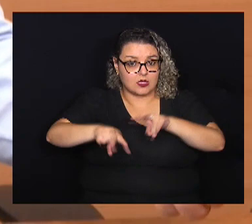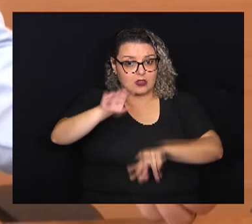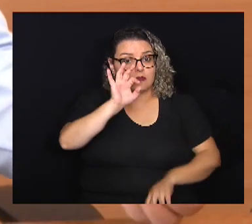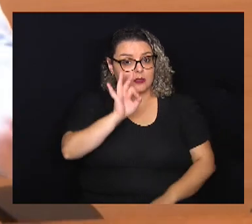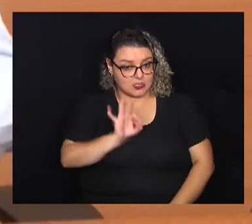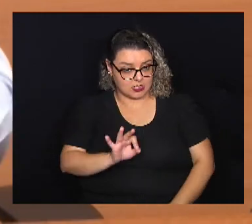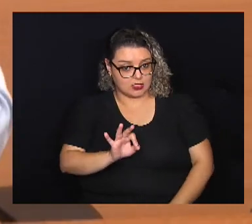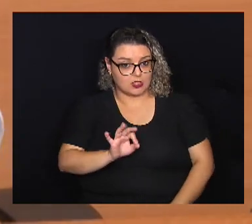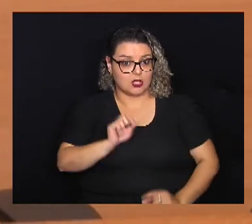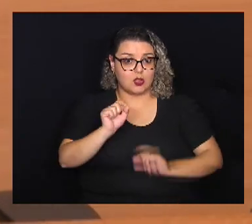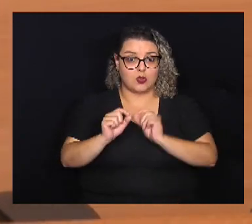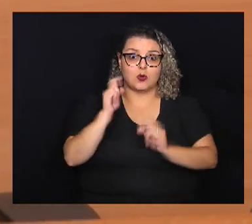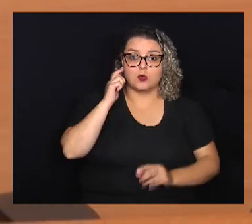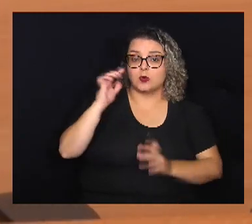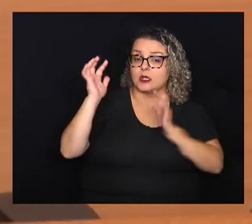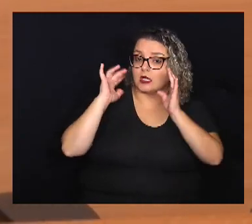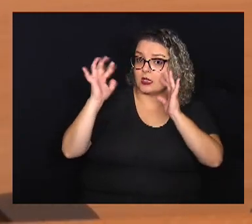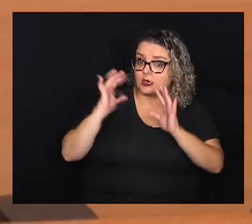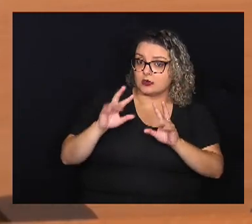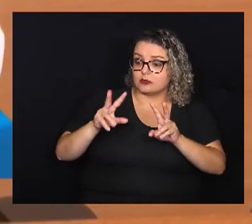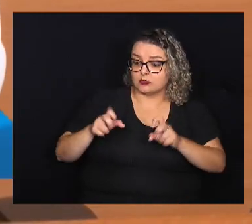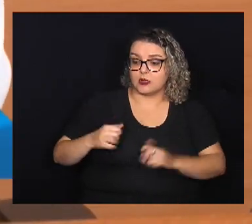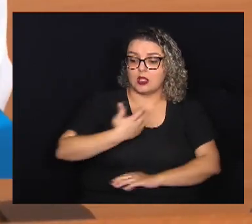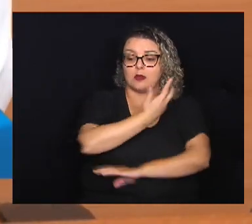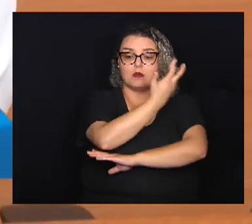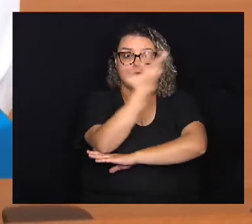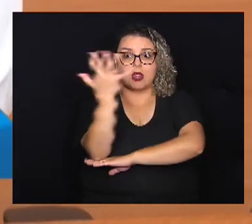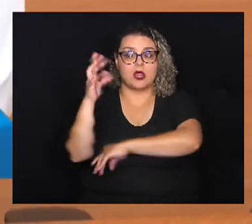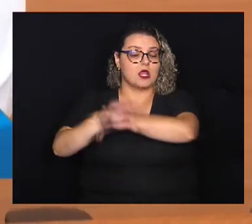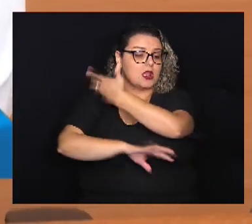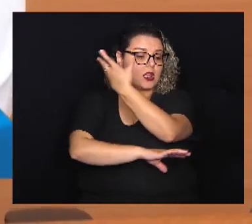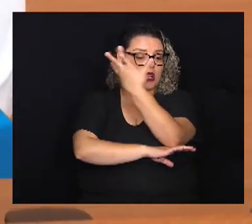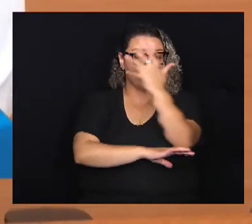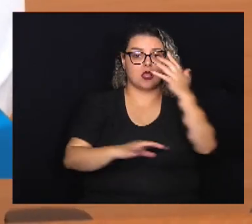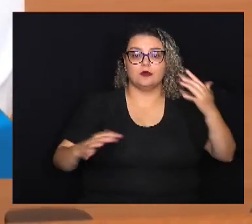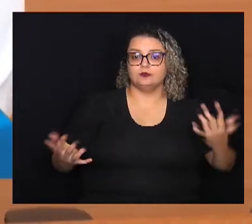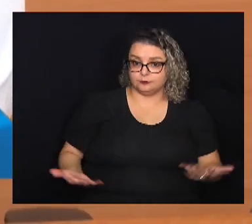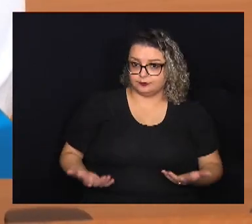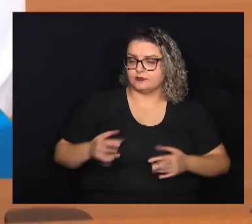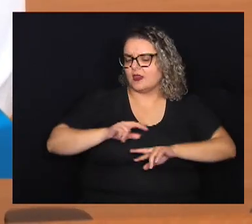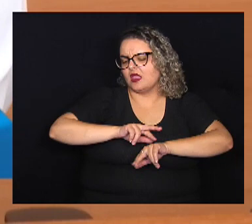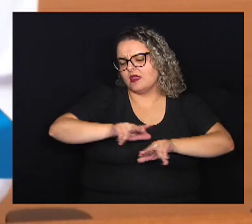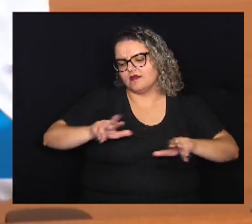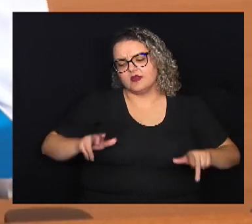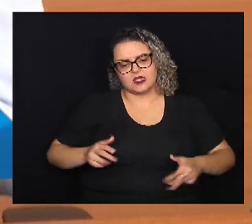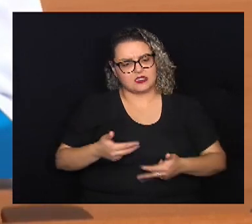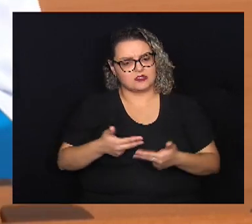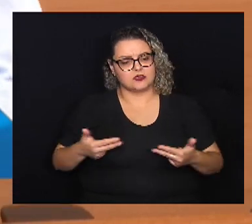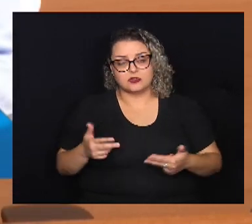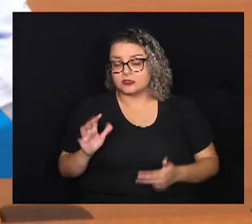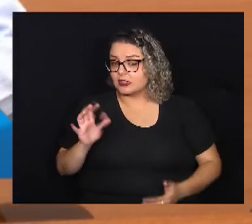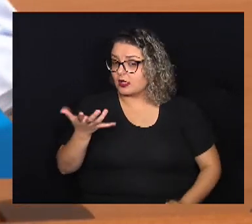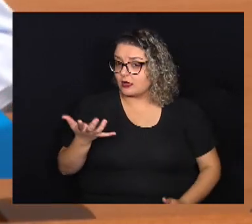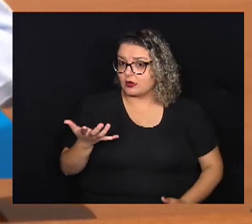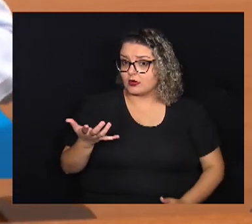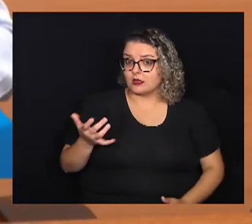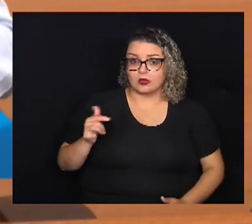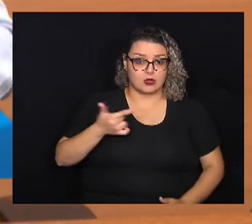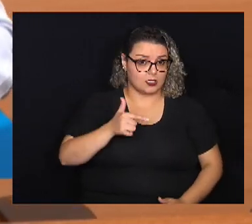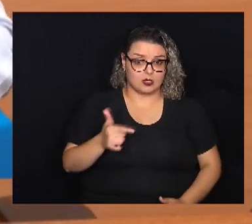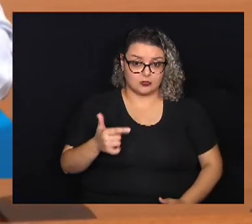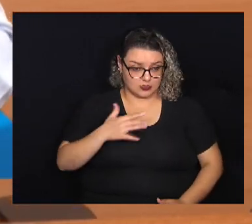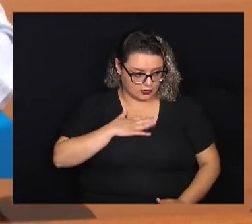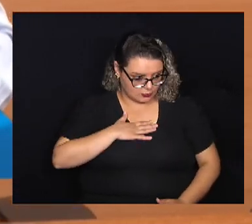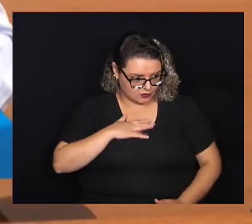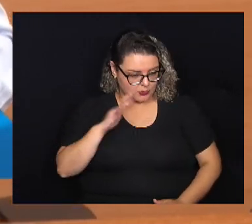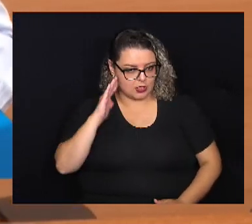O que que eu imagino em relação a essa questão da arborização? Tem várias situações ocorrendo e não há no meu modo de entender